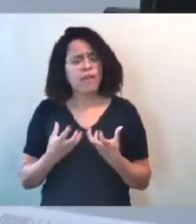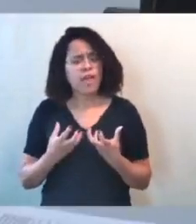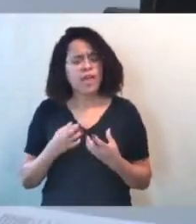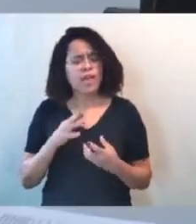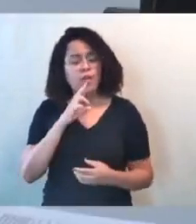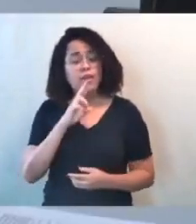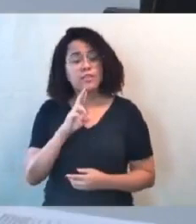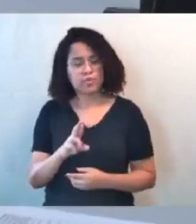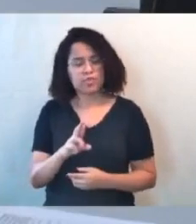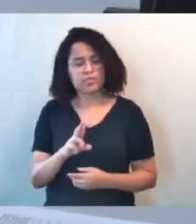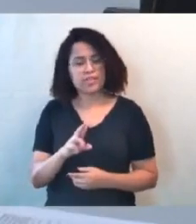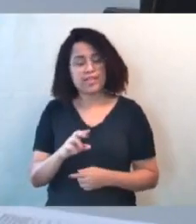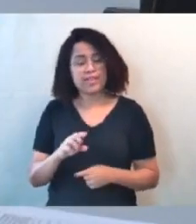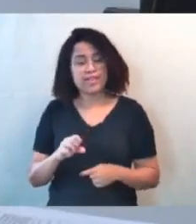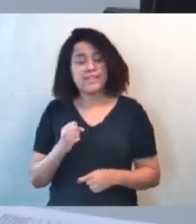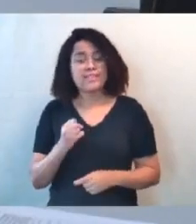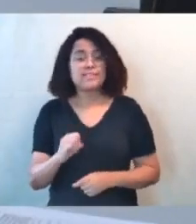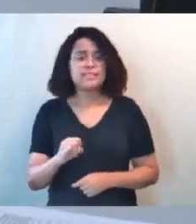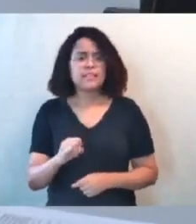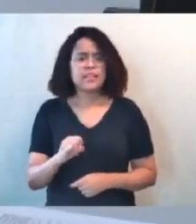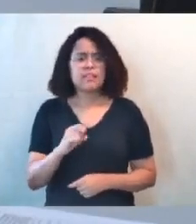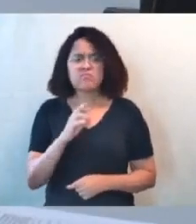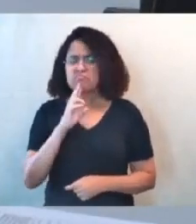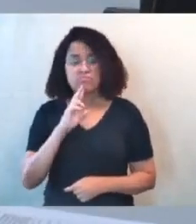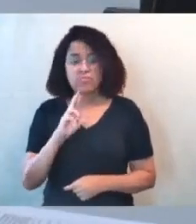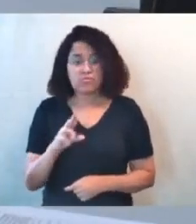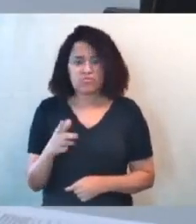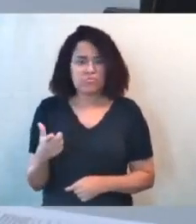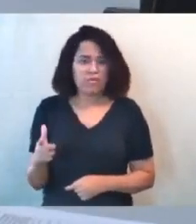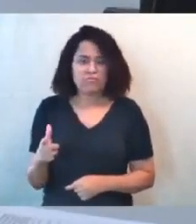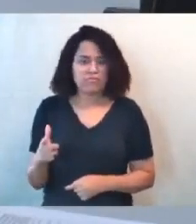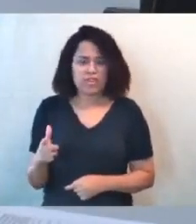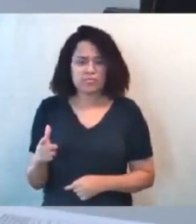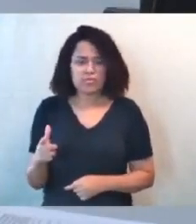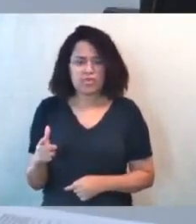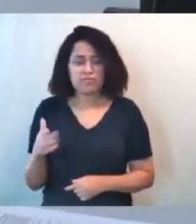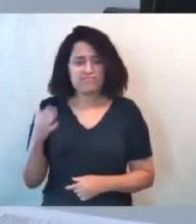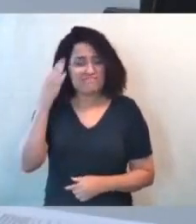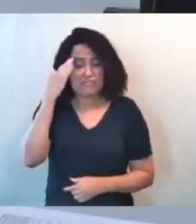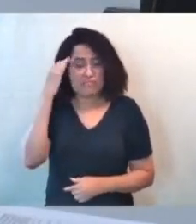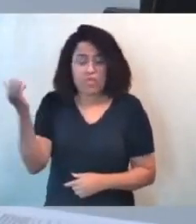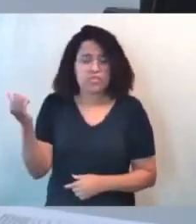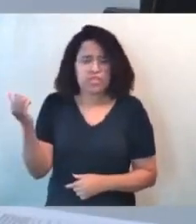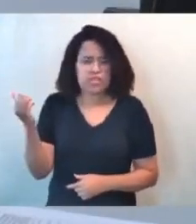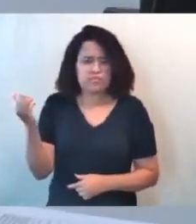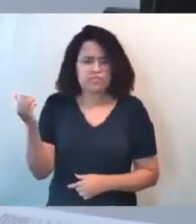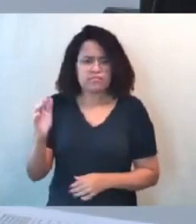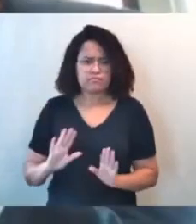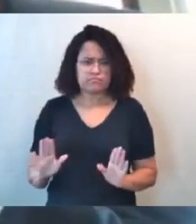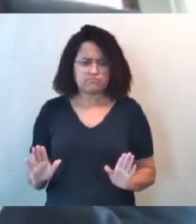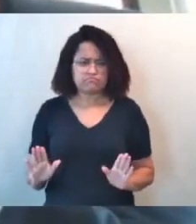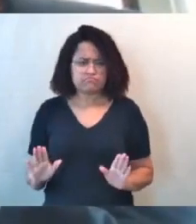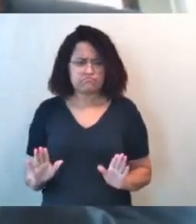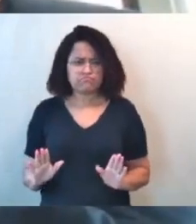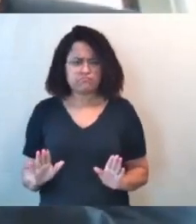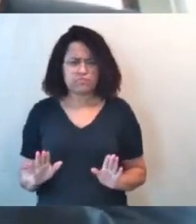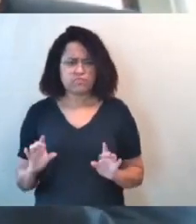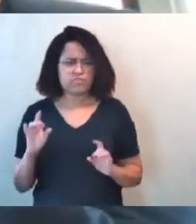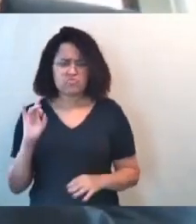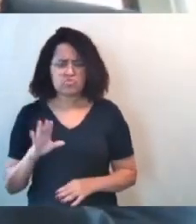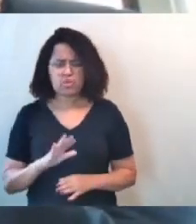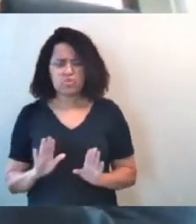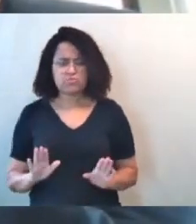souber a resposta, me responda, não sei. Eu não quero saber se foi da gestão anterior, eu quero a resposta, não sei.